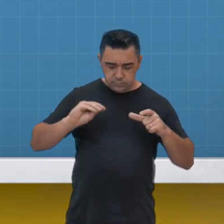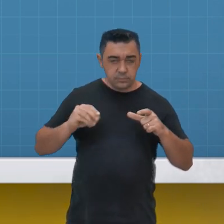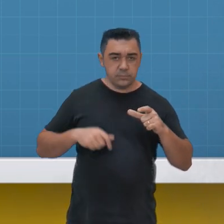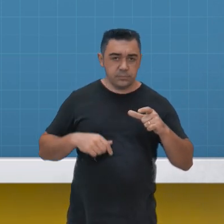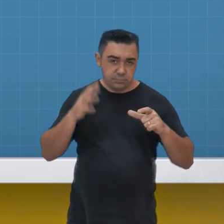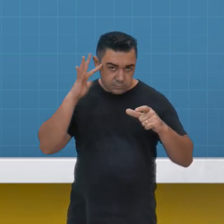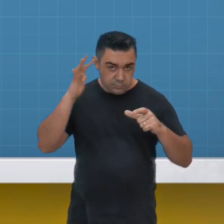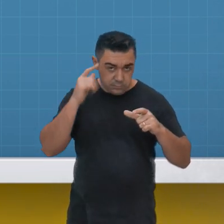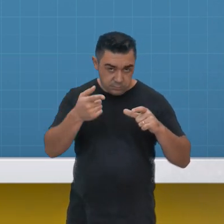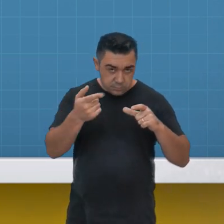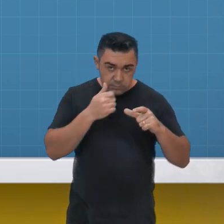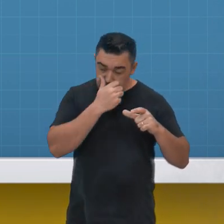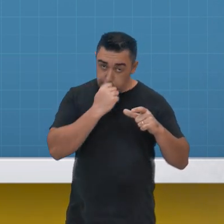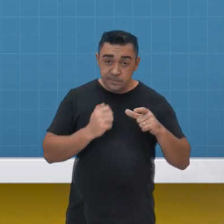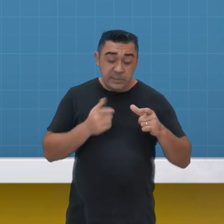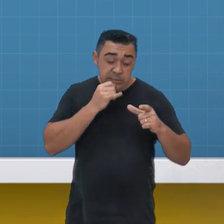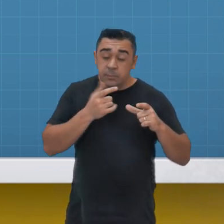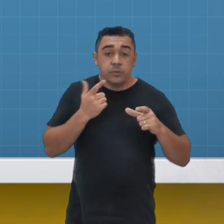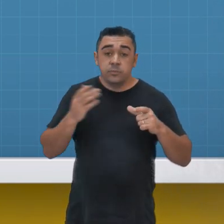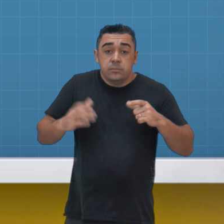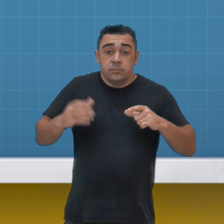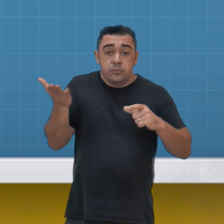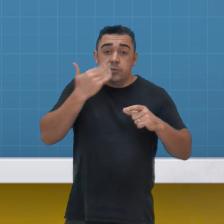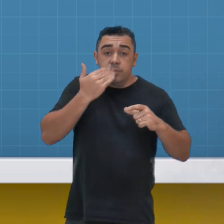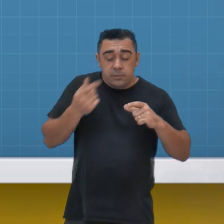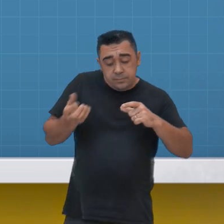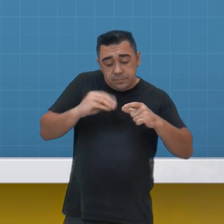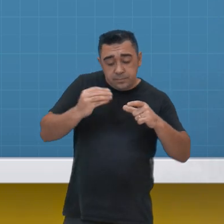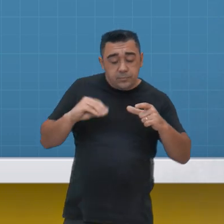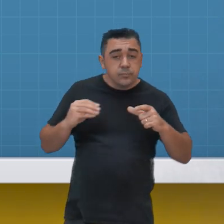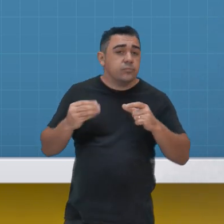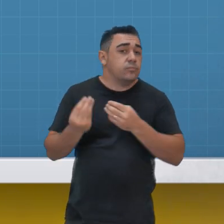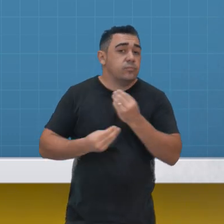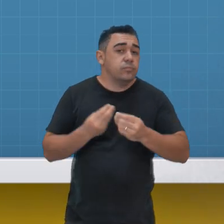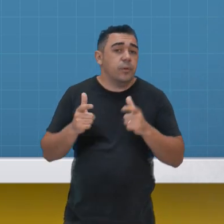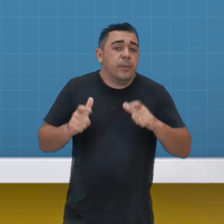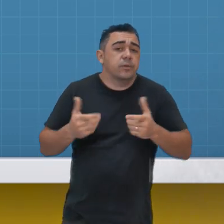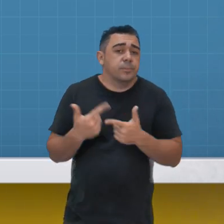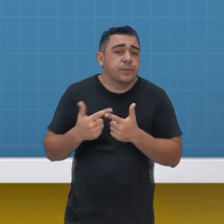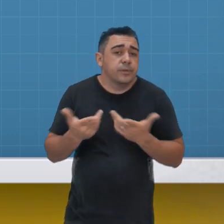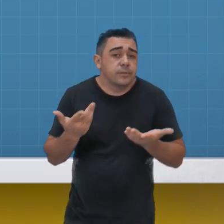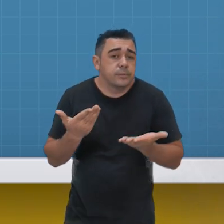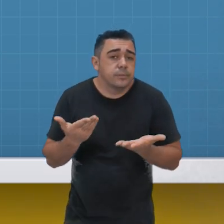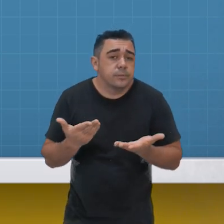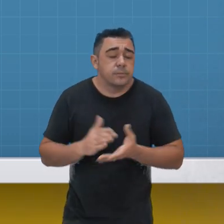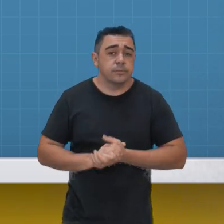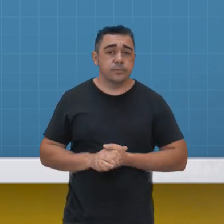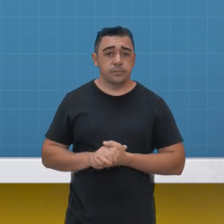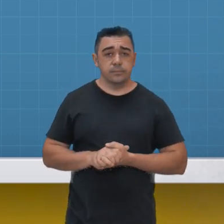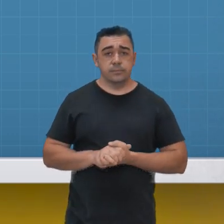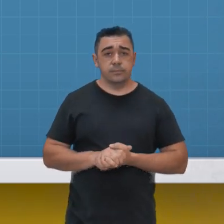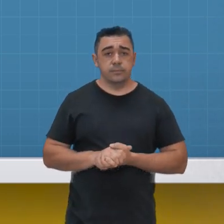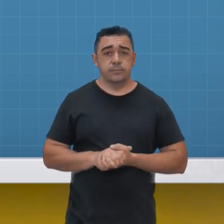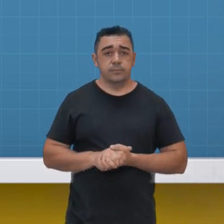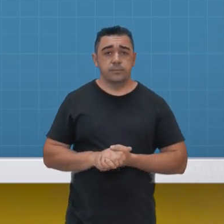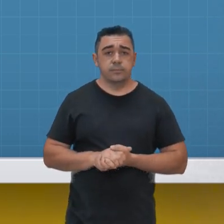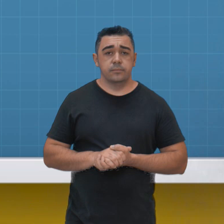Sim. Se nós não pudermos colocar comida no prato, para que serve o prato?